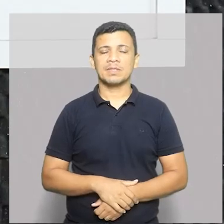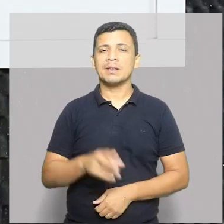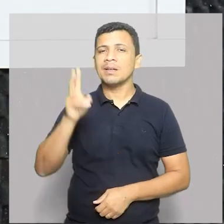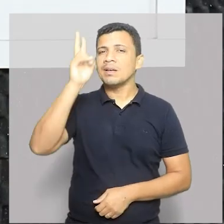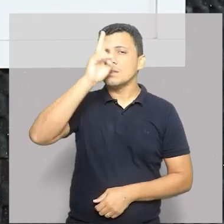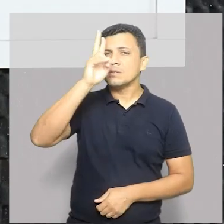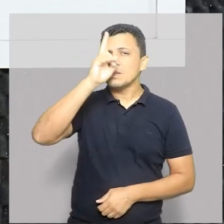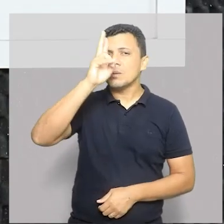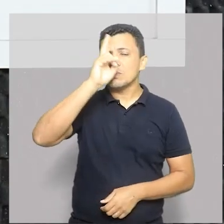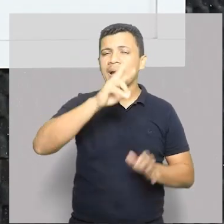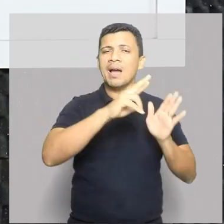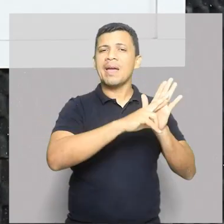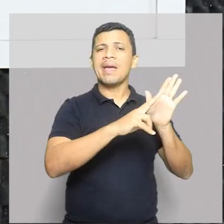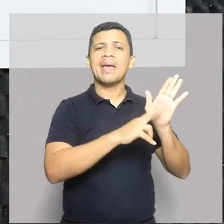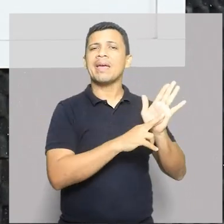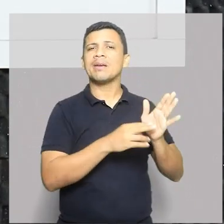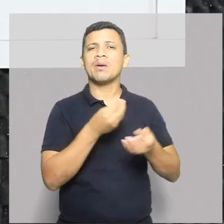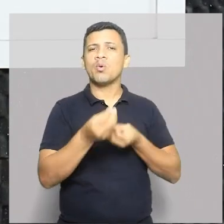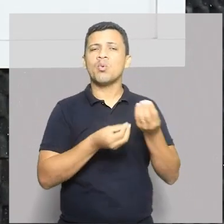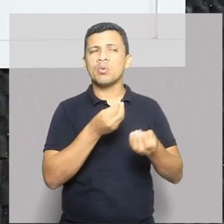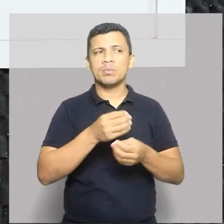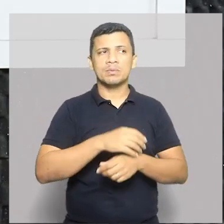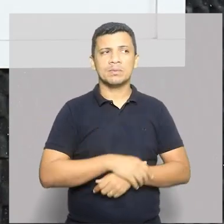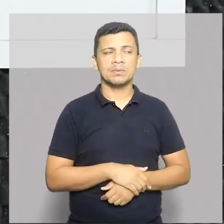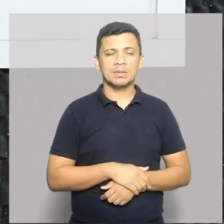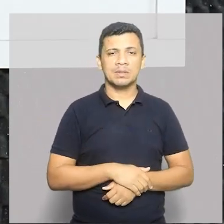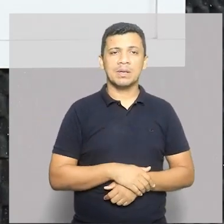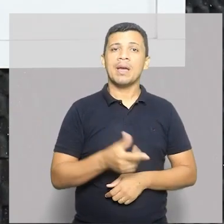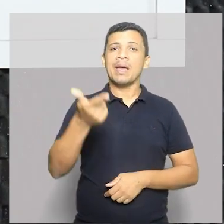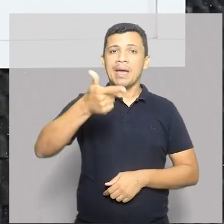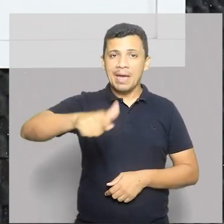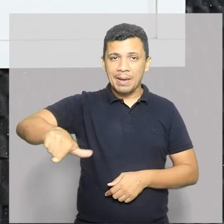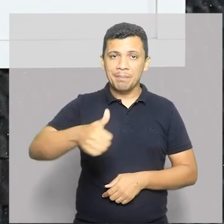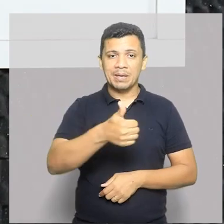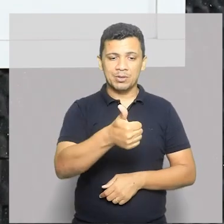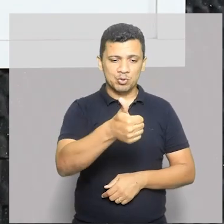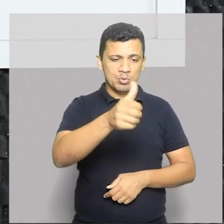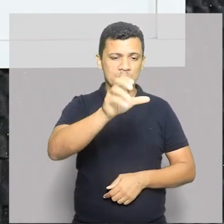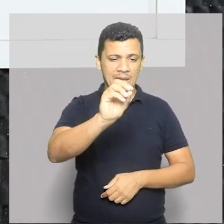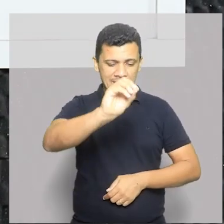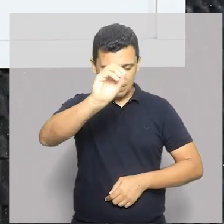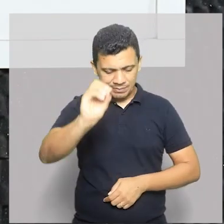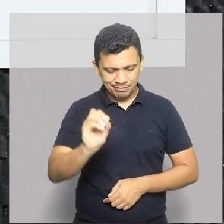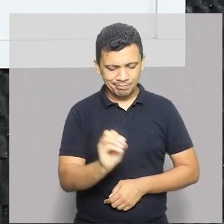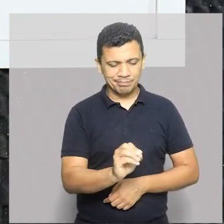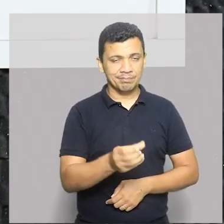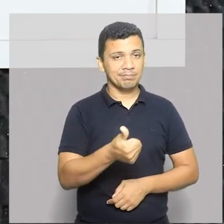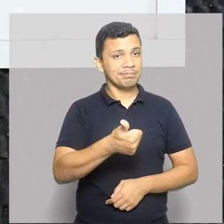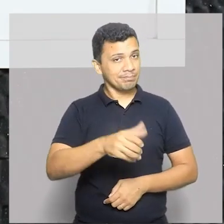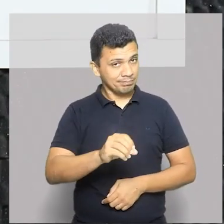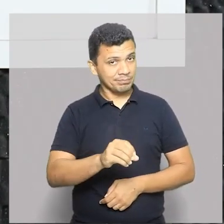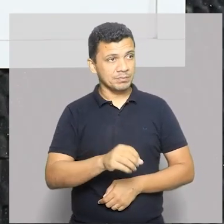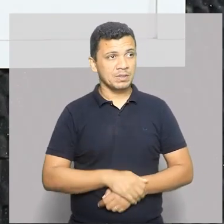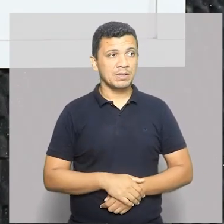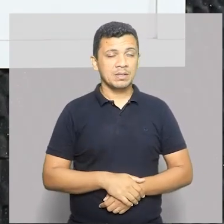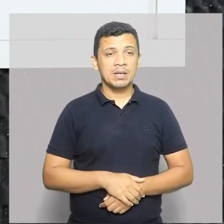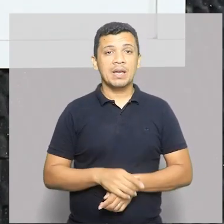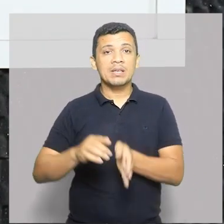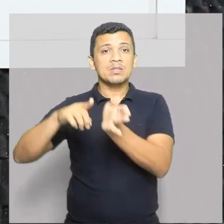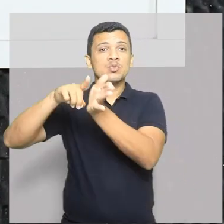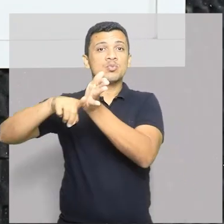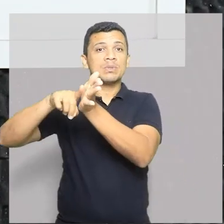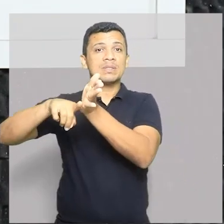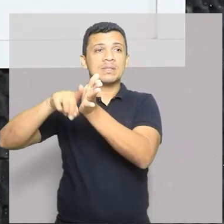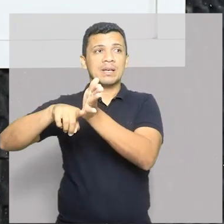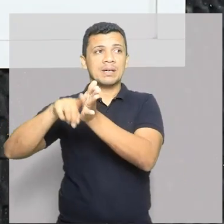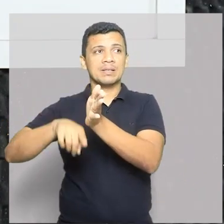relembrar a nossa regrinha de potência, tá? Repete a base 10, tá aqui, ó, e subtrai os expoentes.